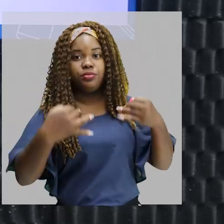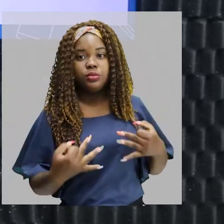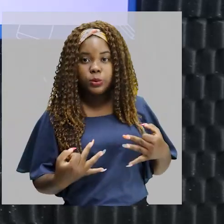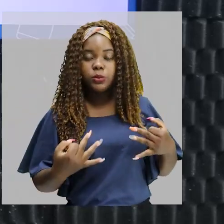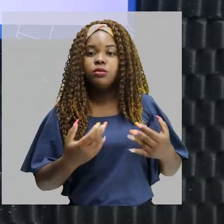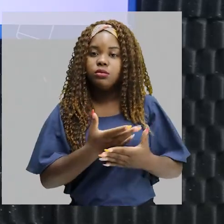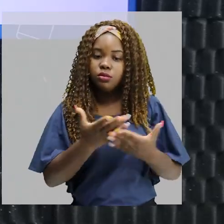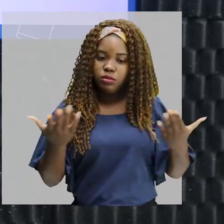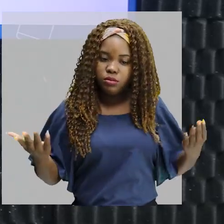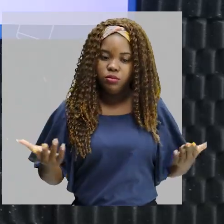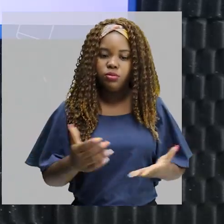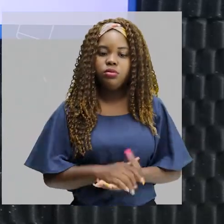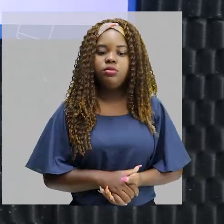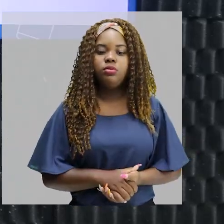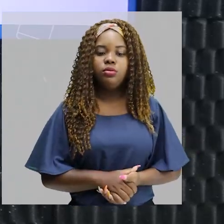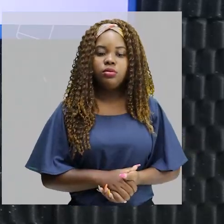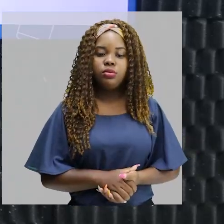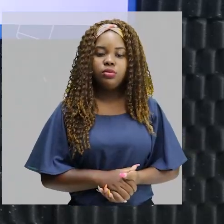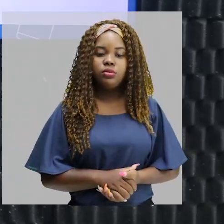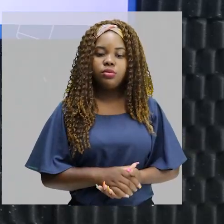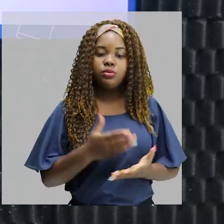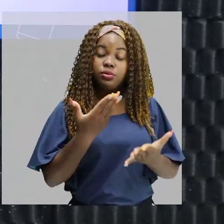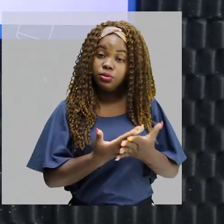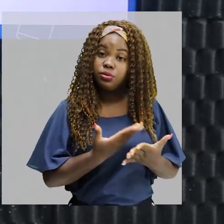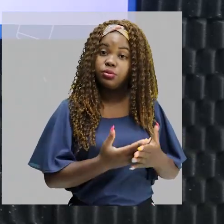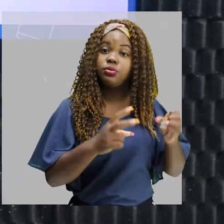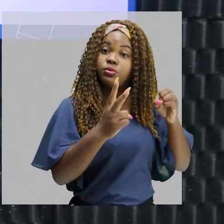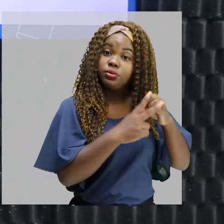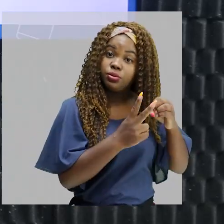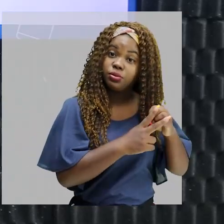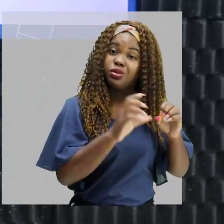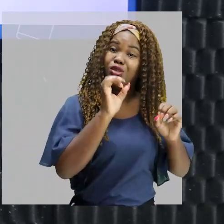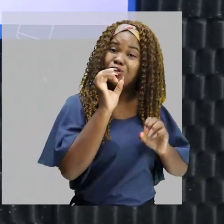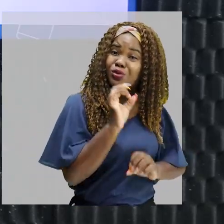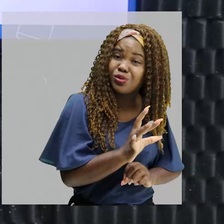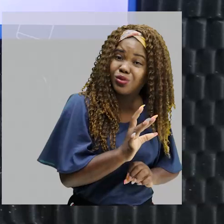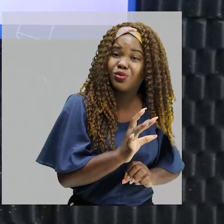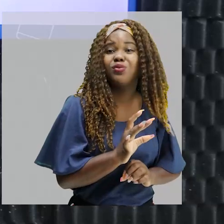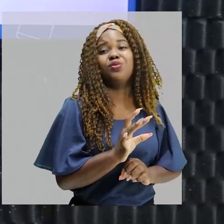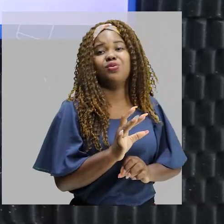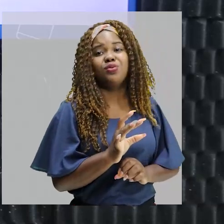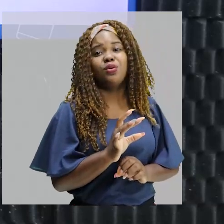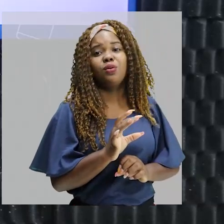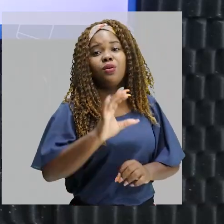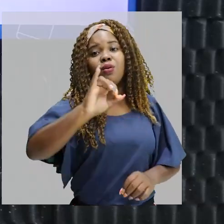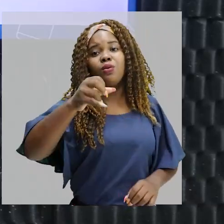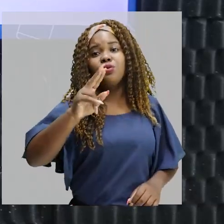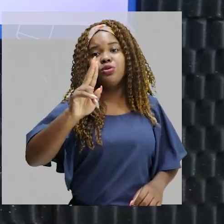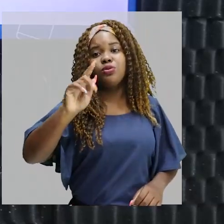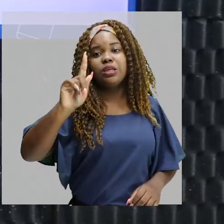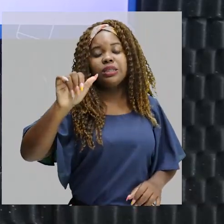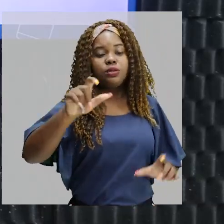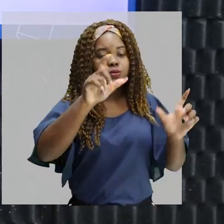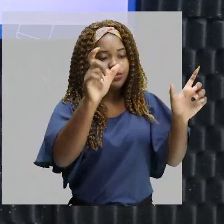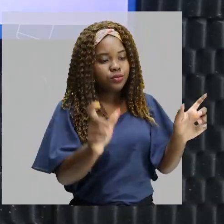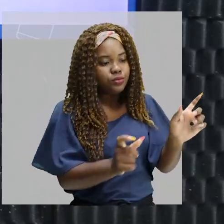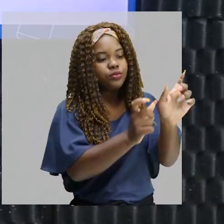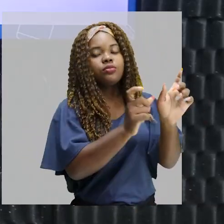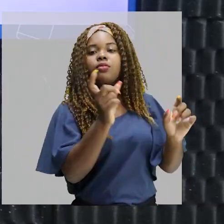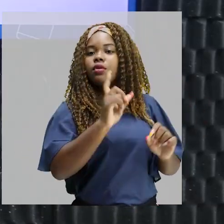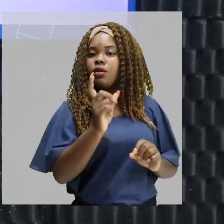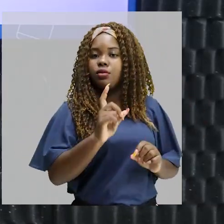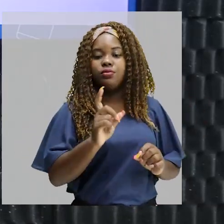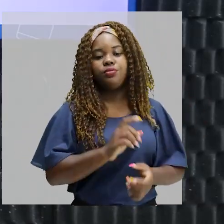feito bastante. Então, reforcem, porque o verbo ele não se aplica só à conjugação verbal separada ou só ao texto. Ele